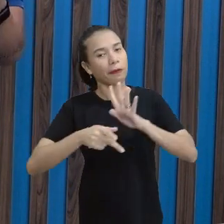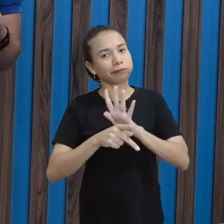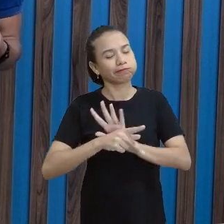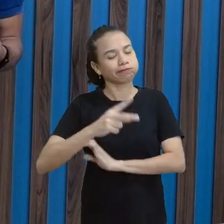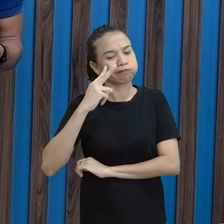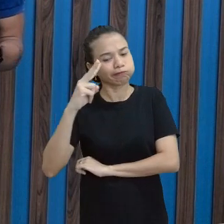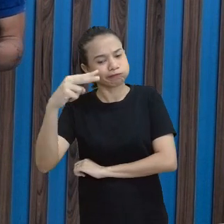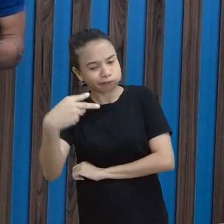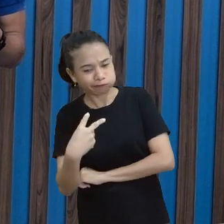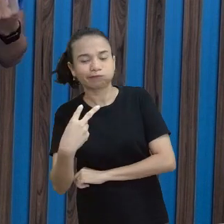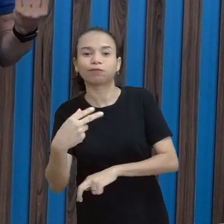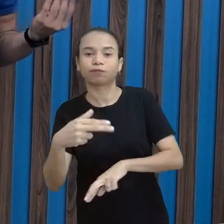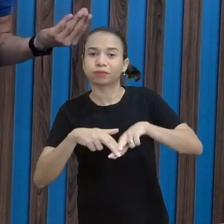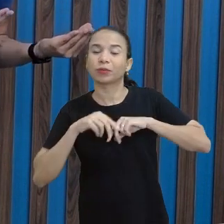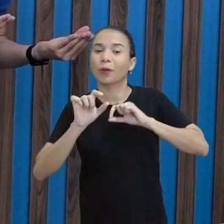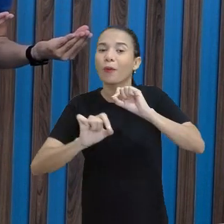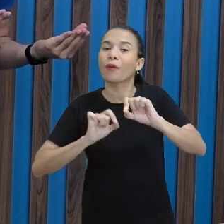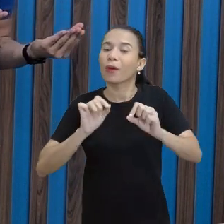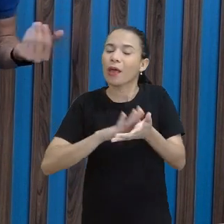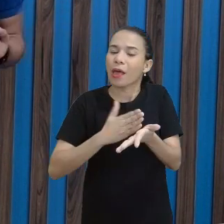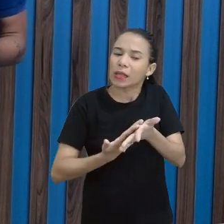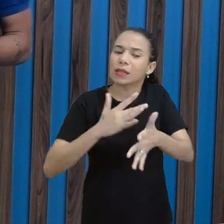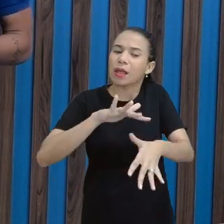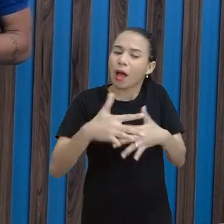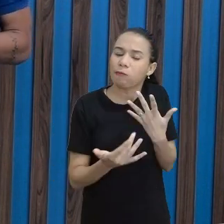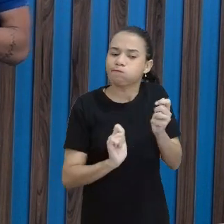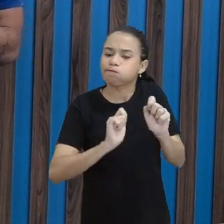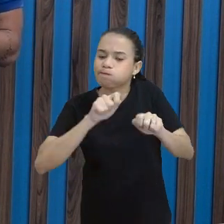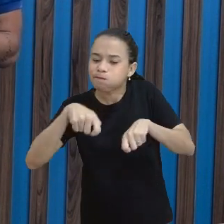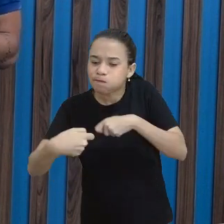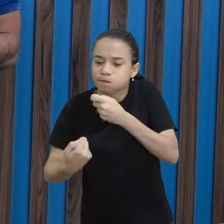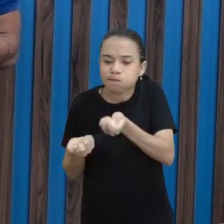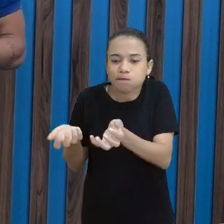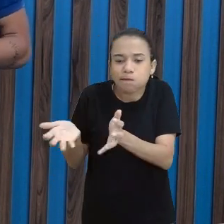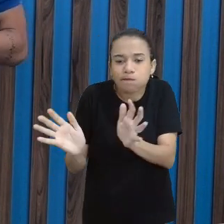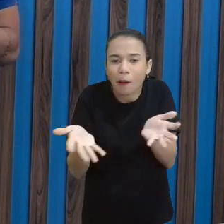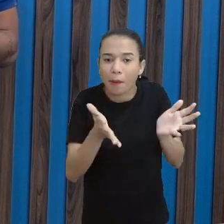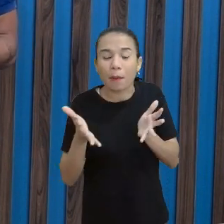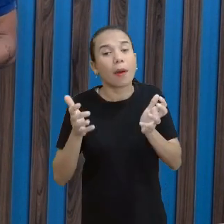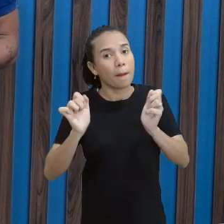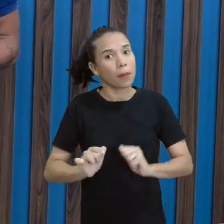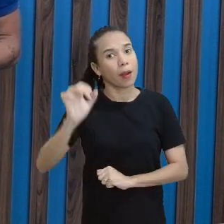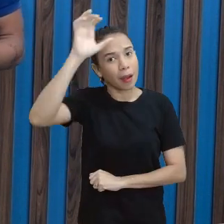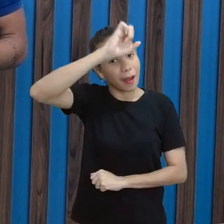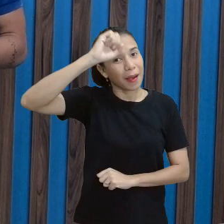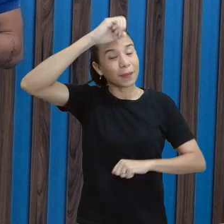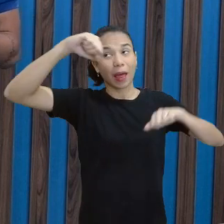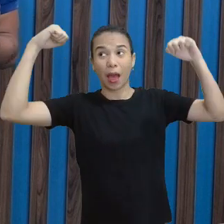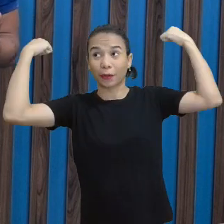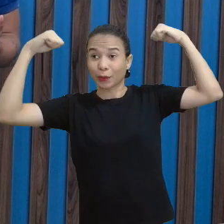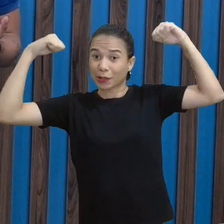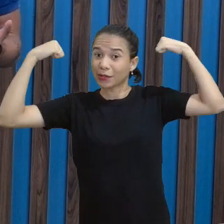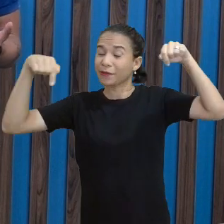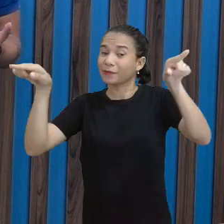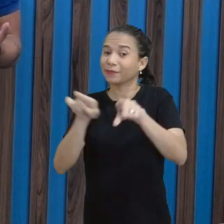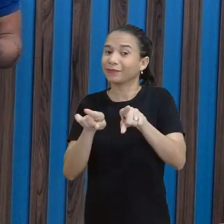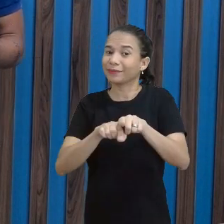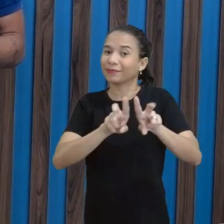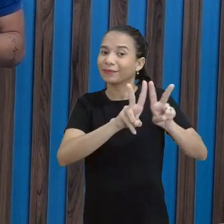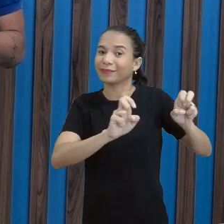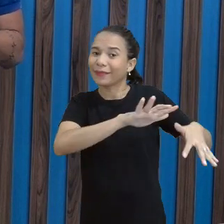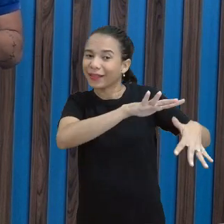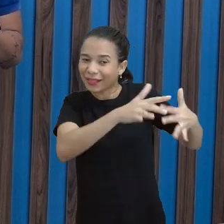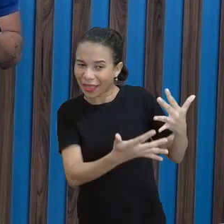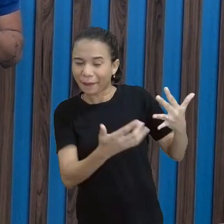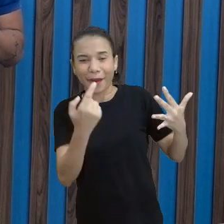uma atenção maior para o que ela está falando, porque aí vocês podem aprender sobre educação física e também sobre Libras.